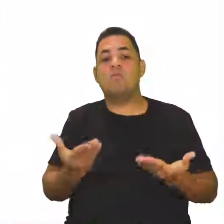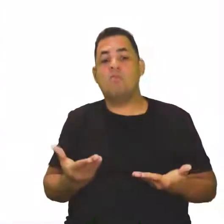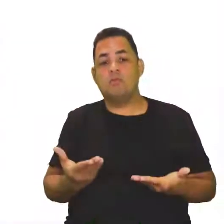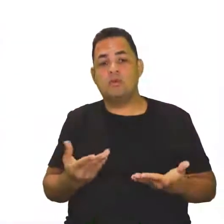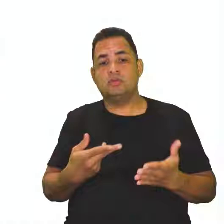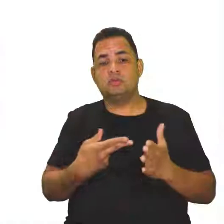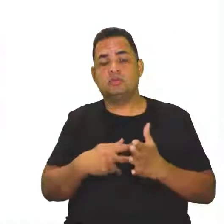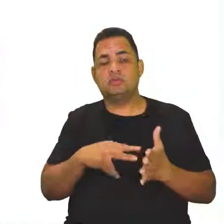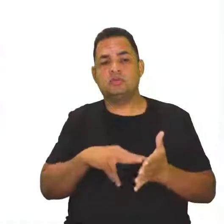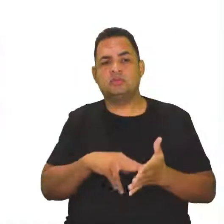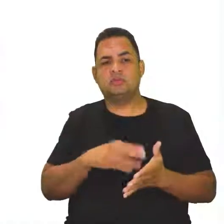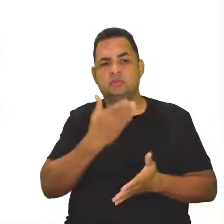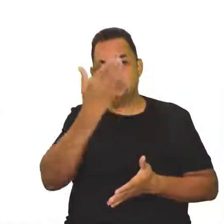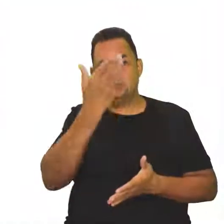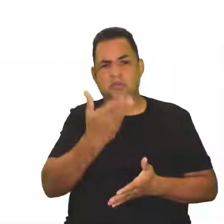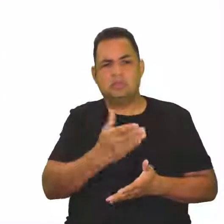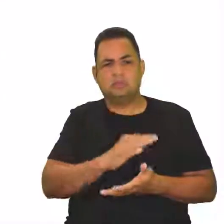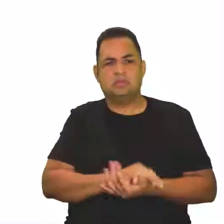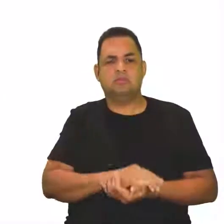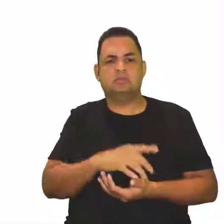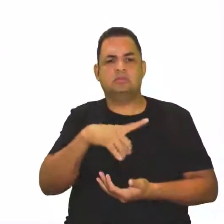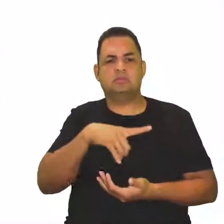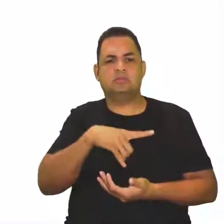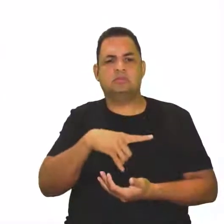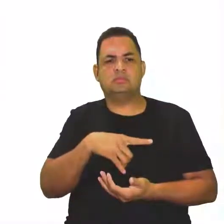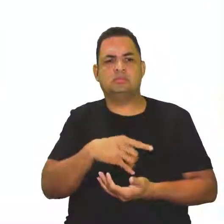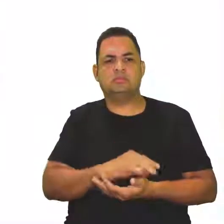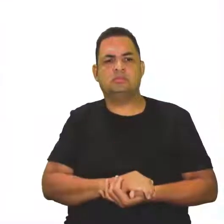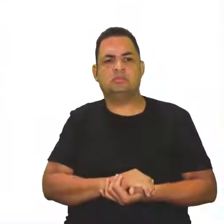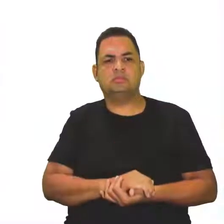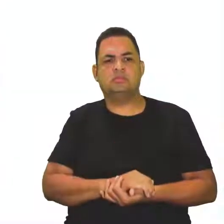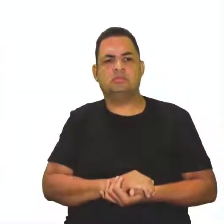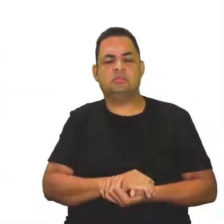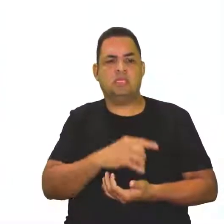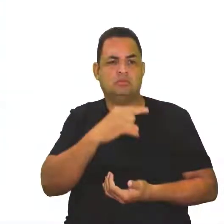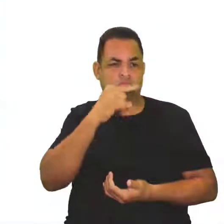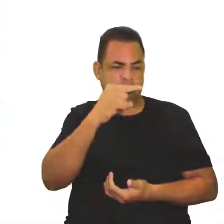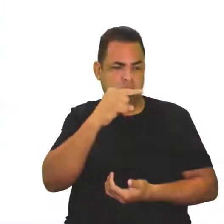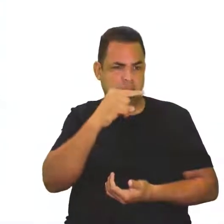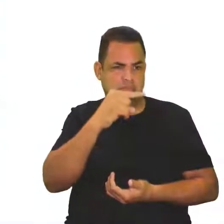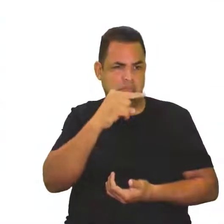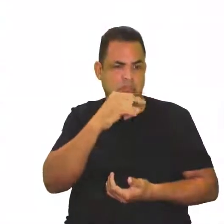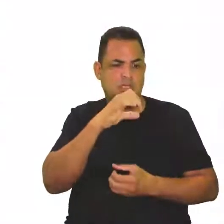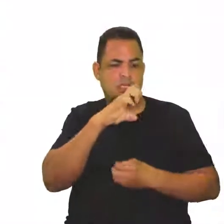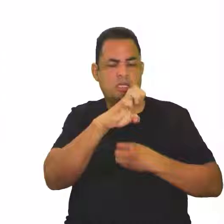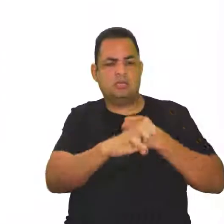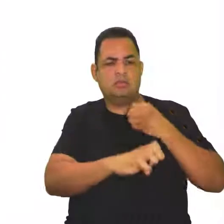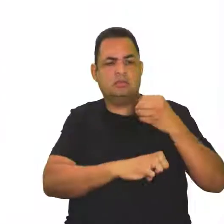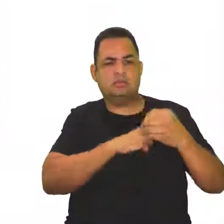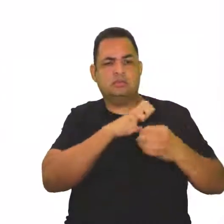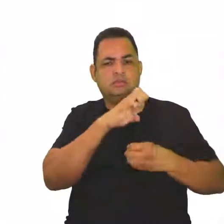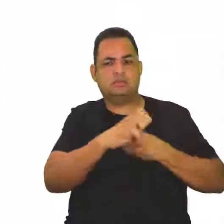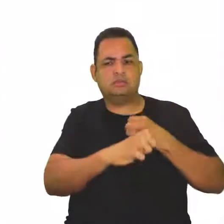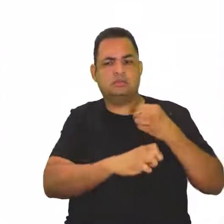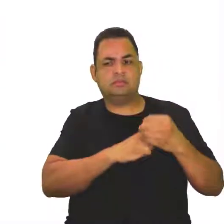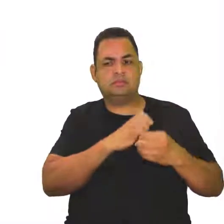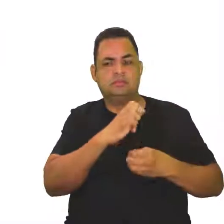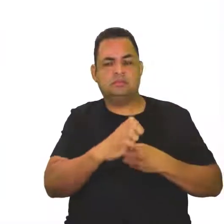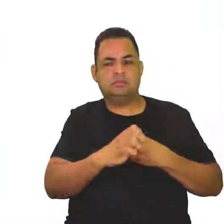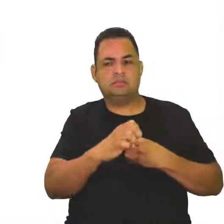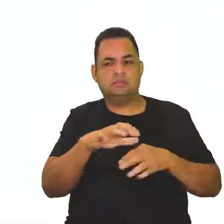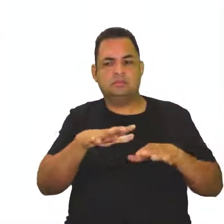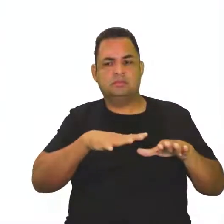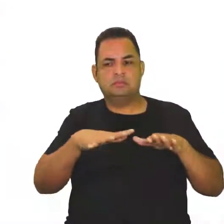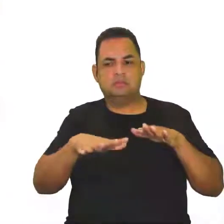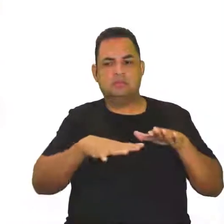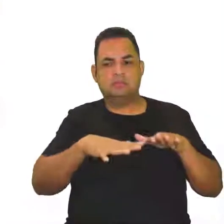dizer? Observem aqui, ó. Eu tenho aí cargas elétricas negativas, o elétron, né, que na realidade só o elétron se movimenta. Então,